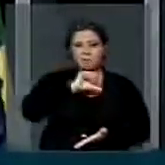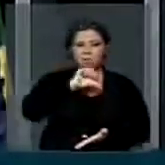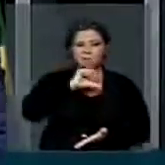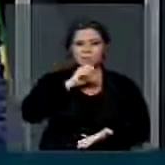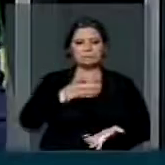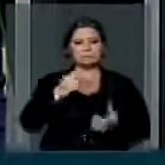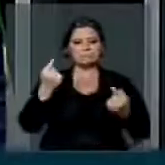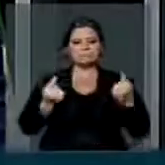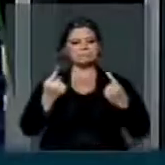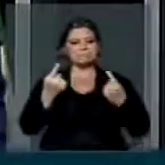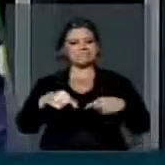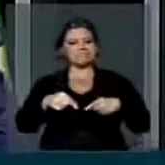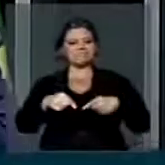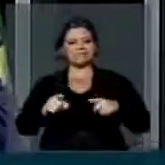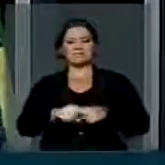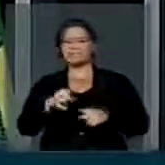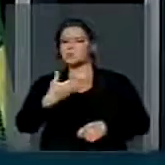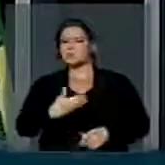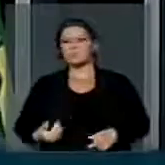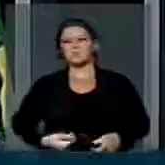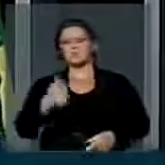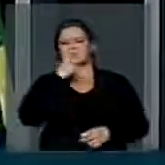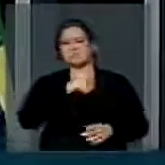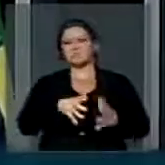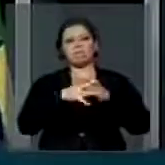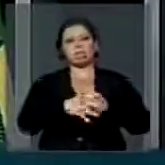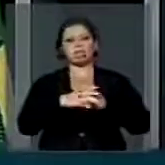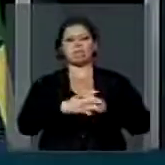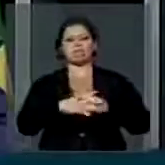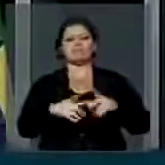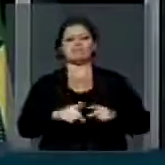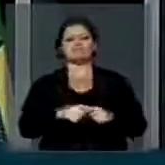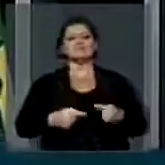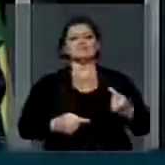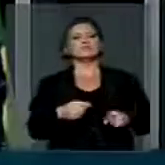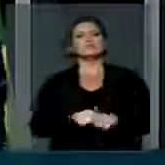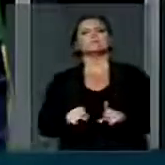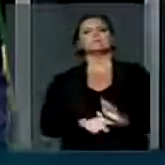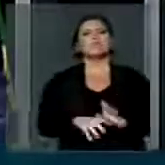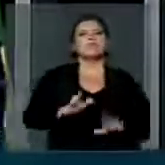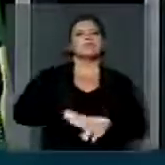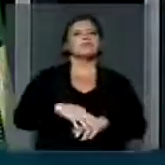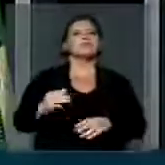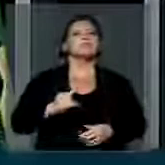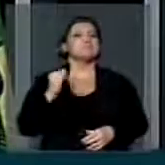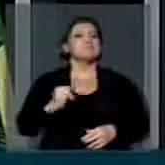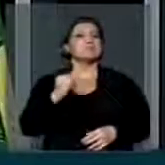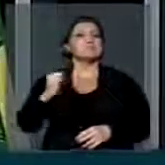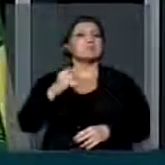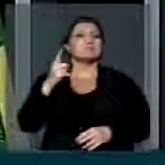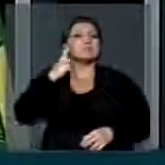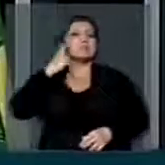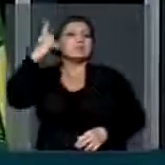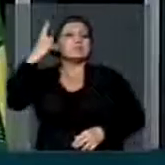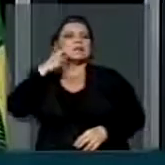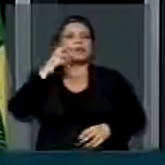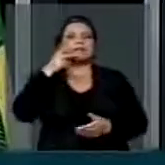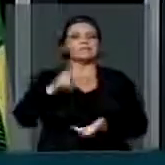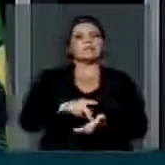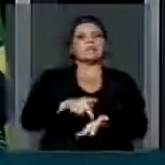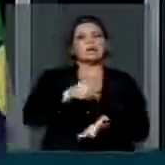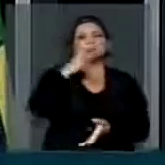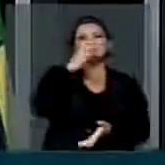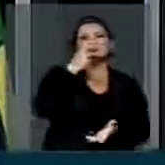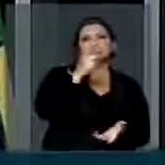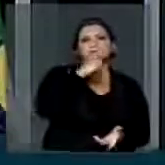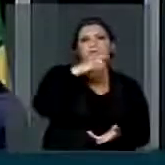próprio governo, que não se entende mais, que é contraditório, há uma disputa pelo poder, há uma disputa pelas ideias, pela verdade, e